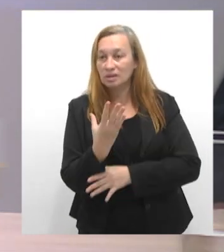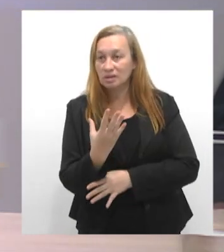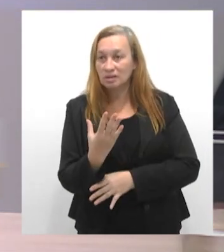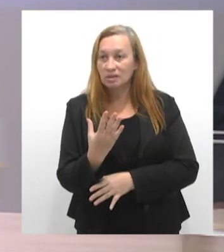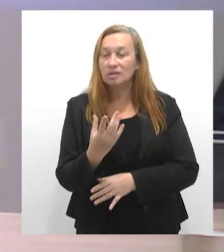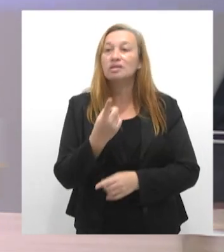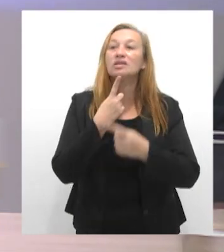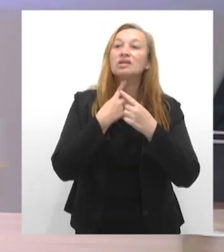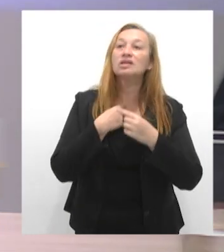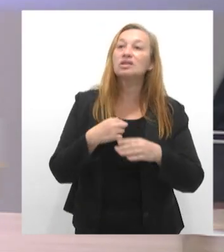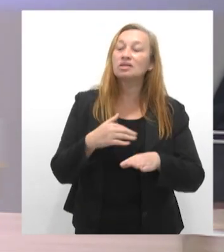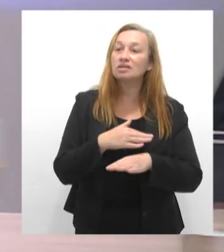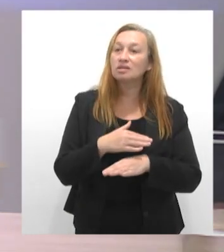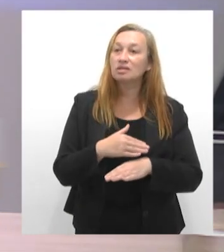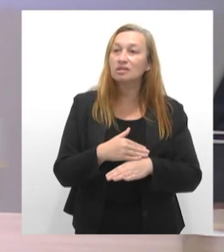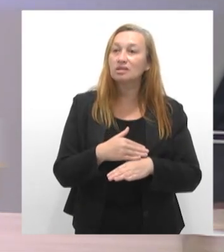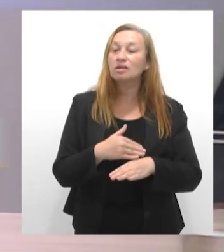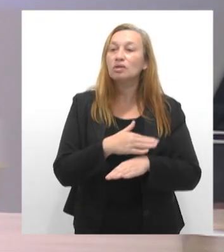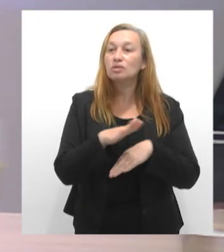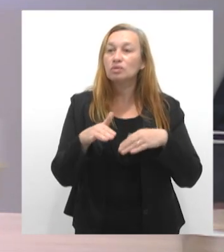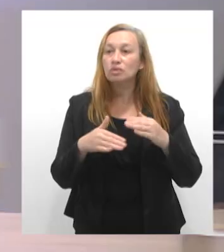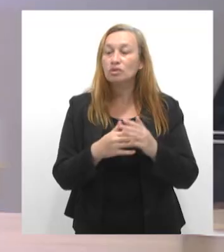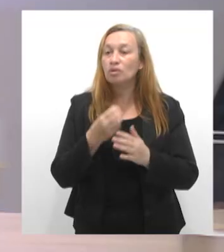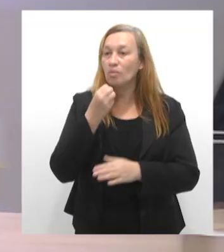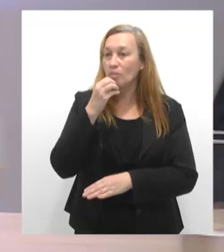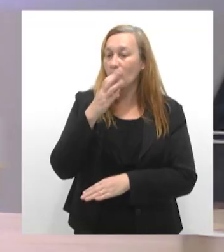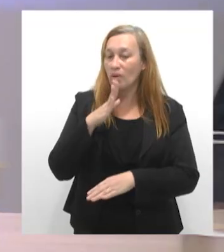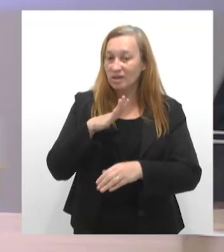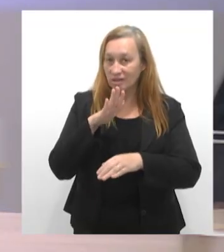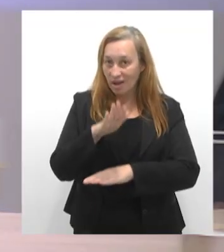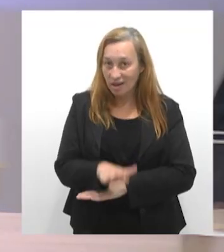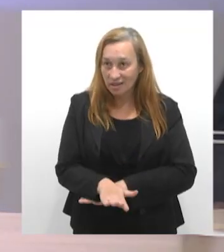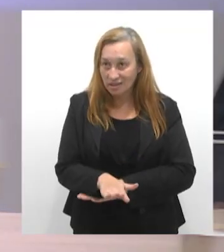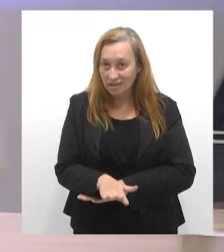desse evento. Tenham todos uma boa tarde.